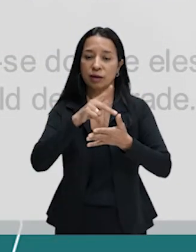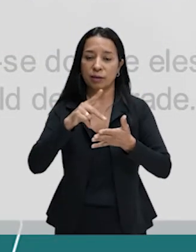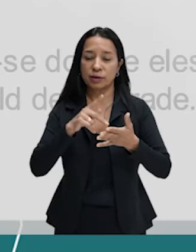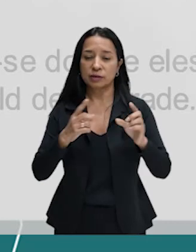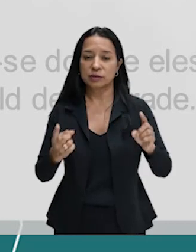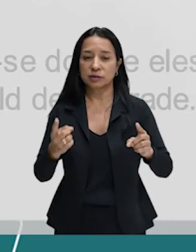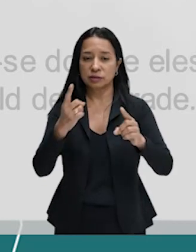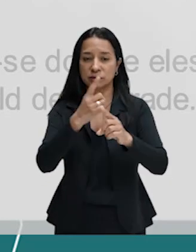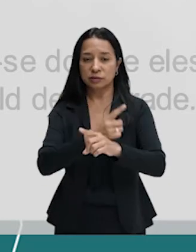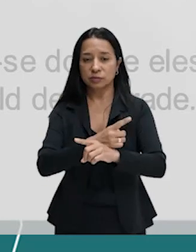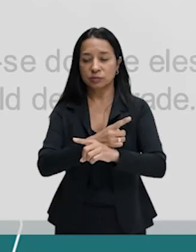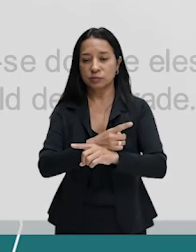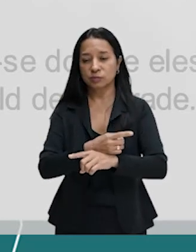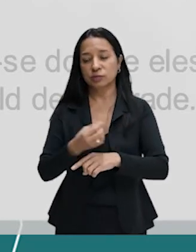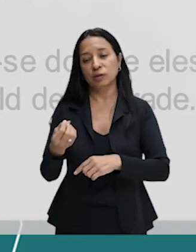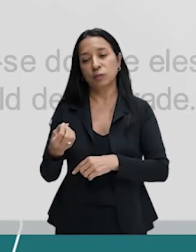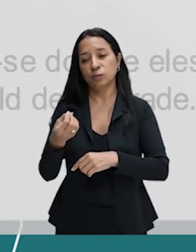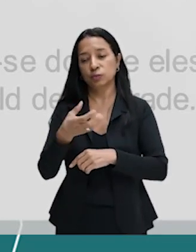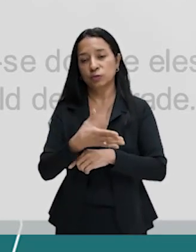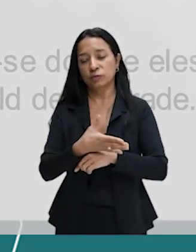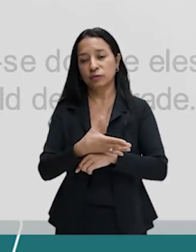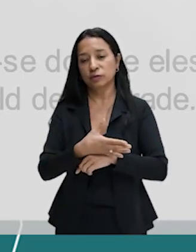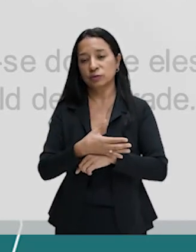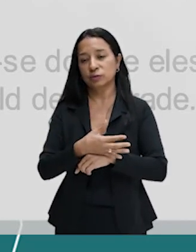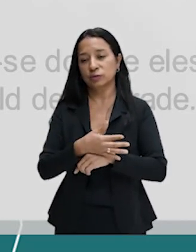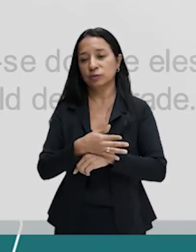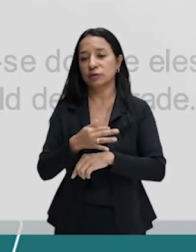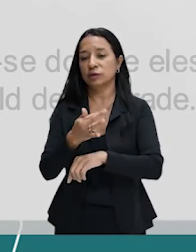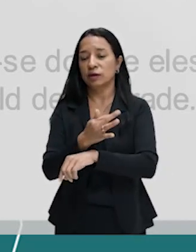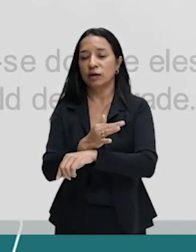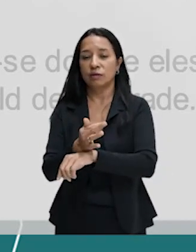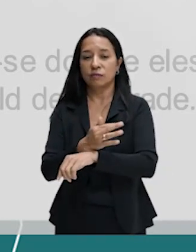opondo às inovações formais do